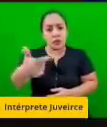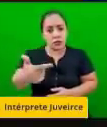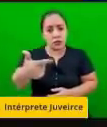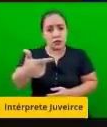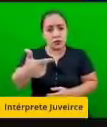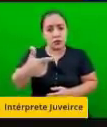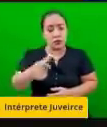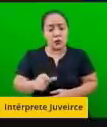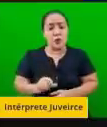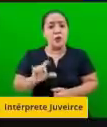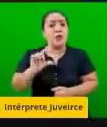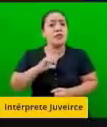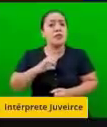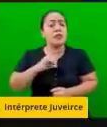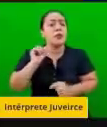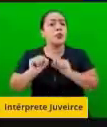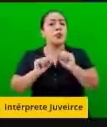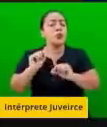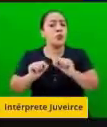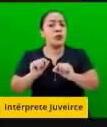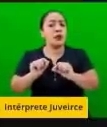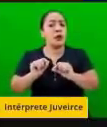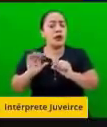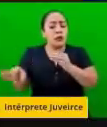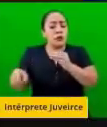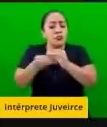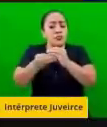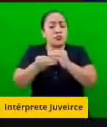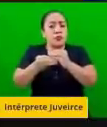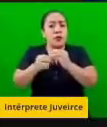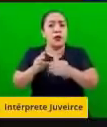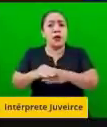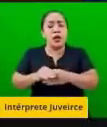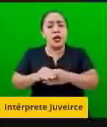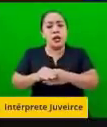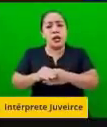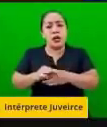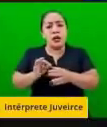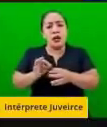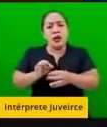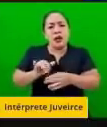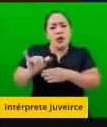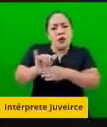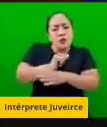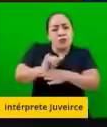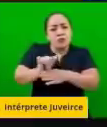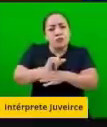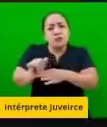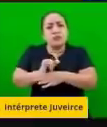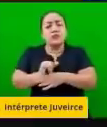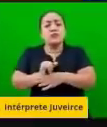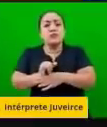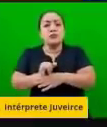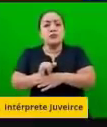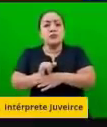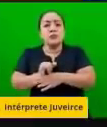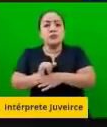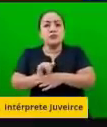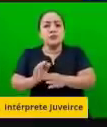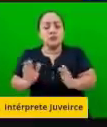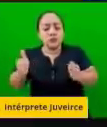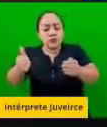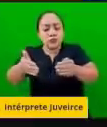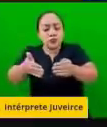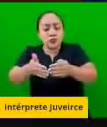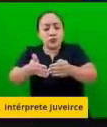traz no seu anexo, né, algumas orientações e busca fazer alguns